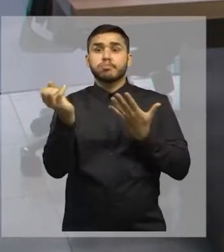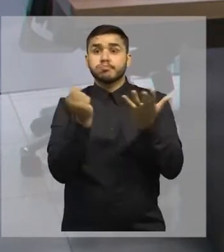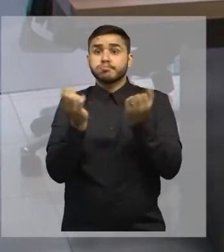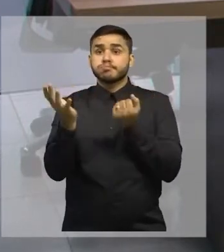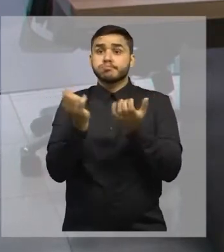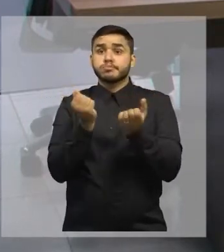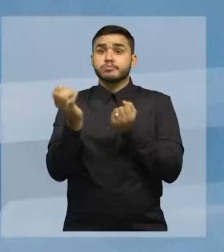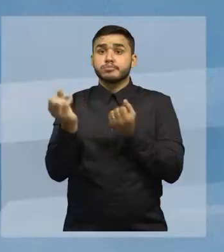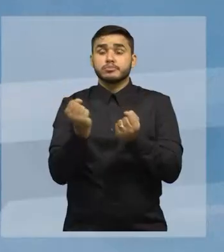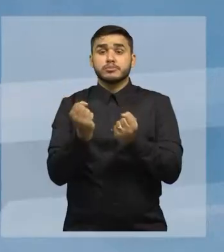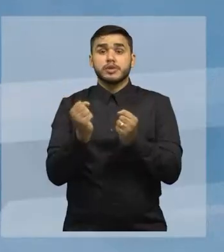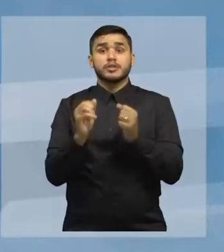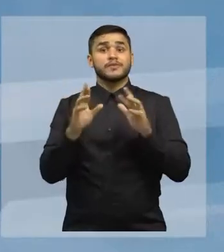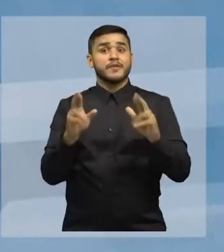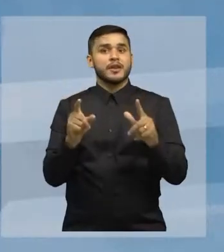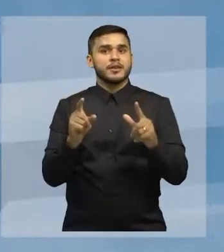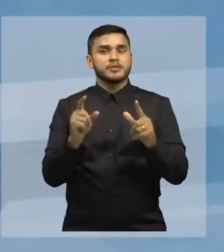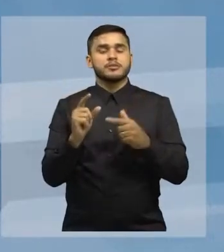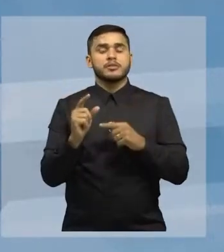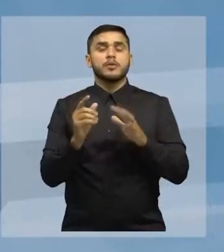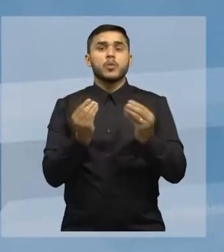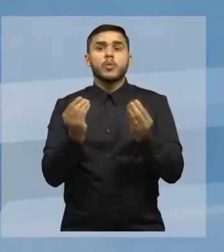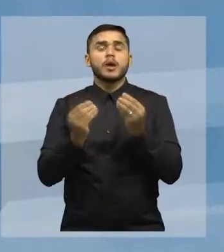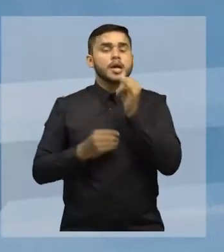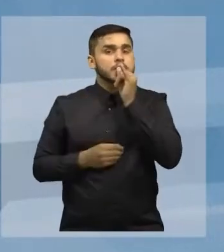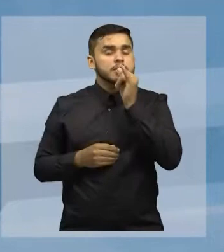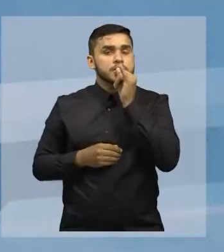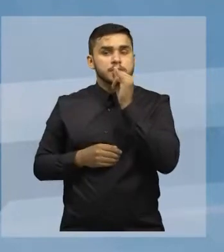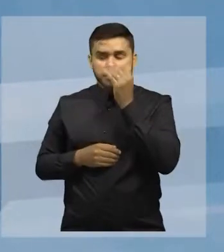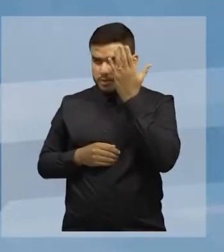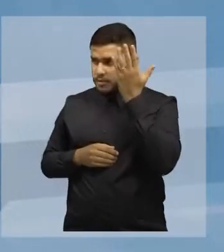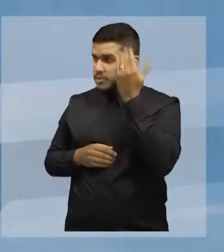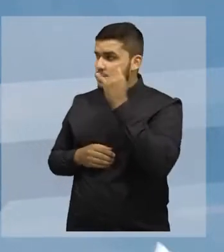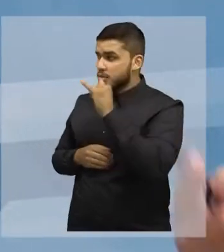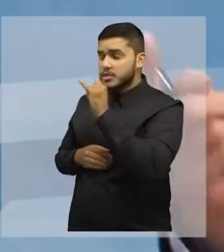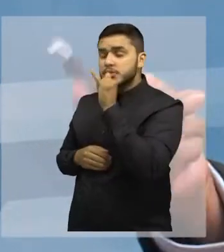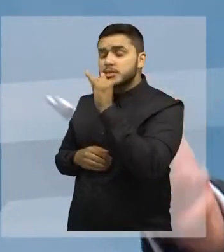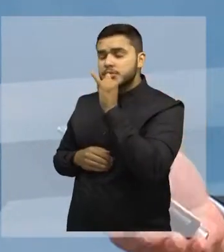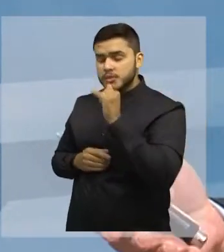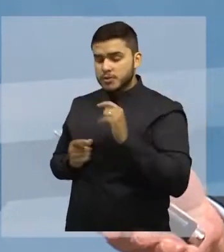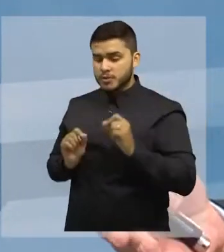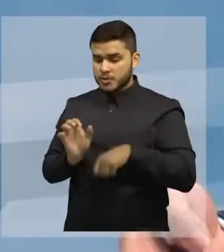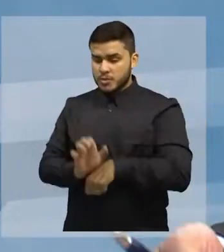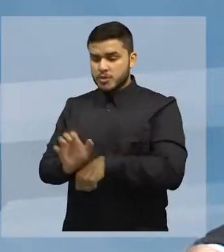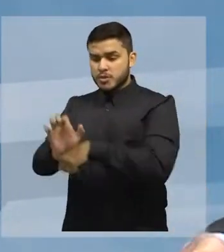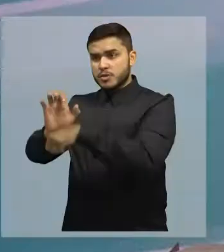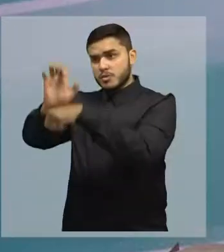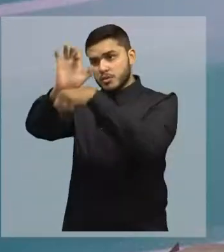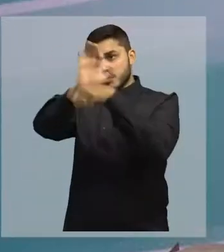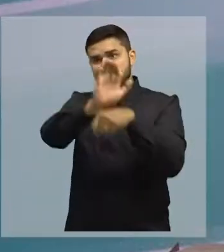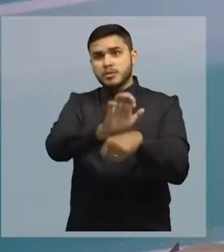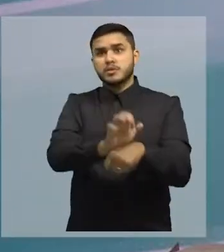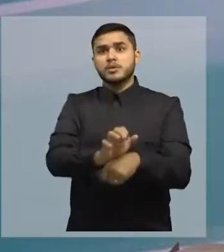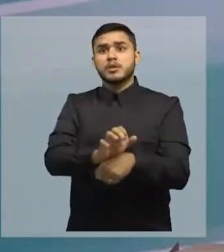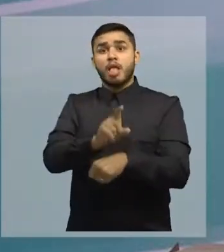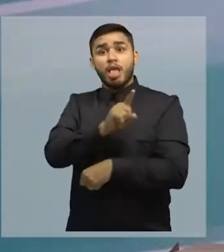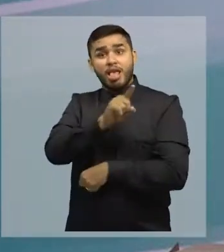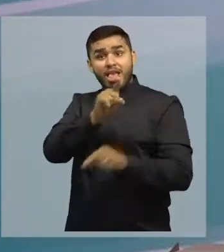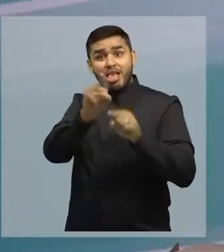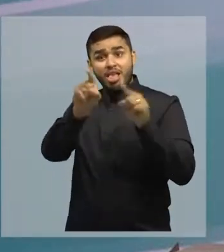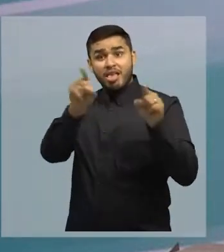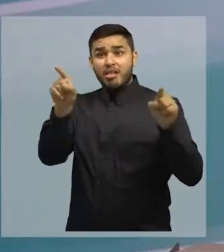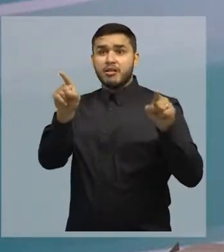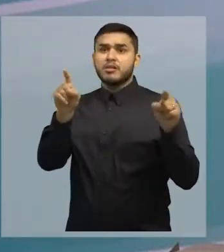na verdade, o Pacto Federativo tem algo muito mais substantivo, que seria devolver para as casas legislativas